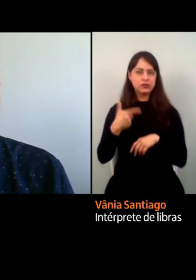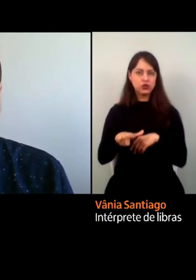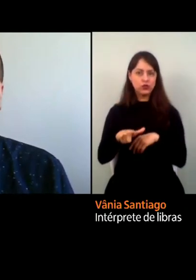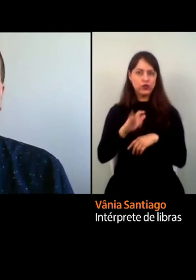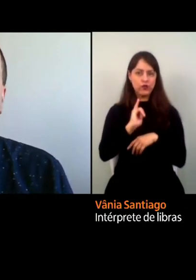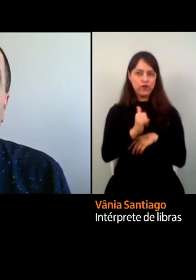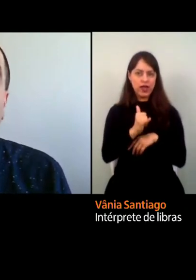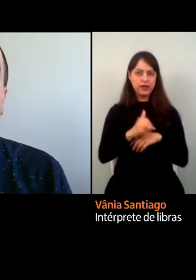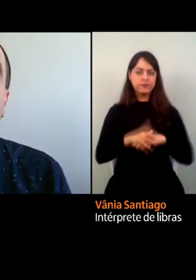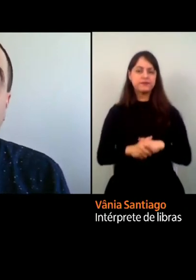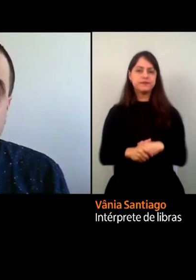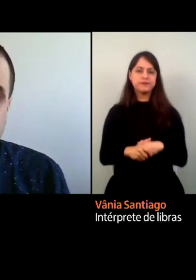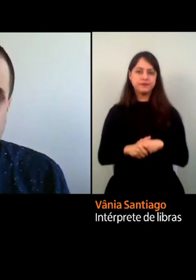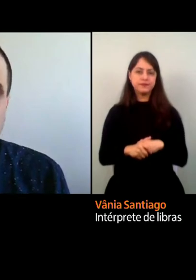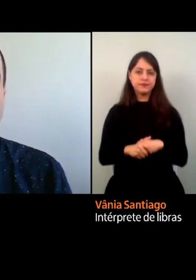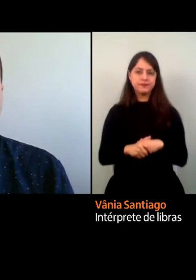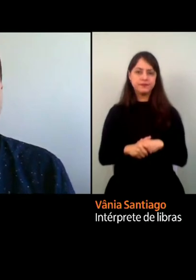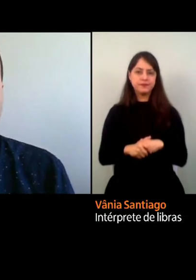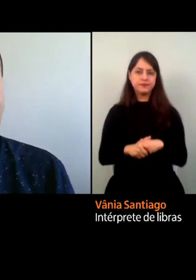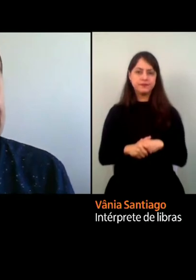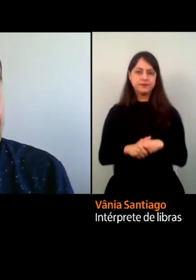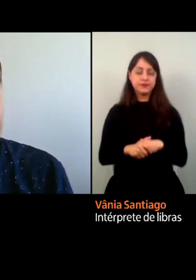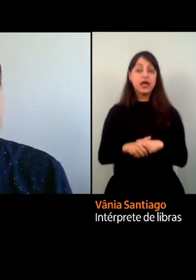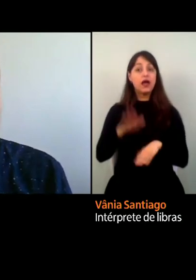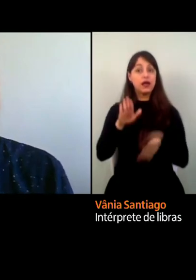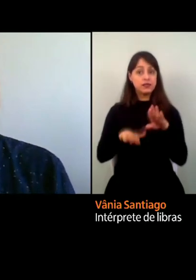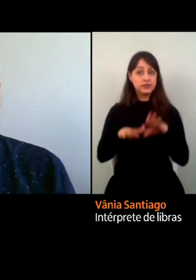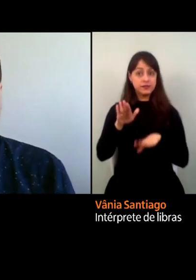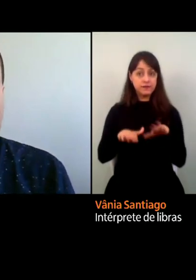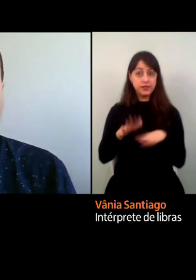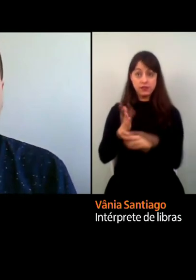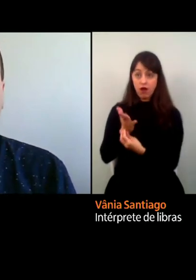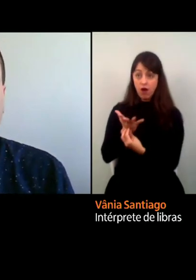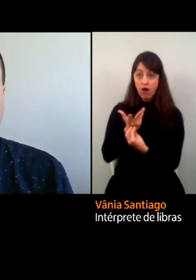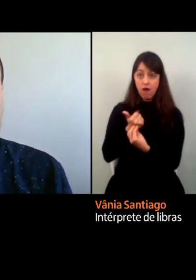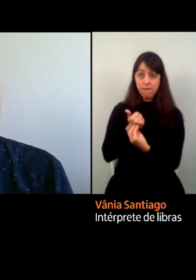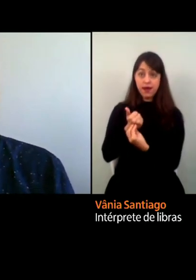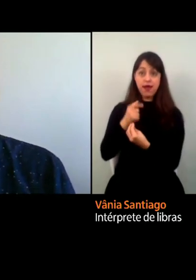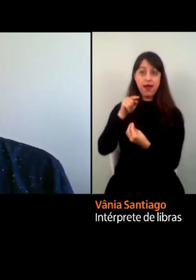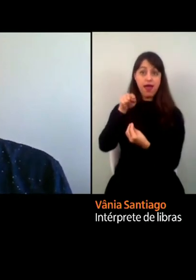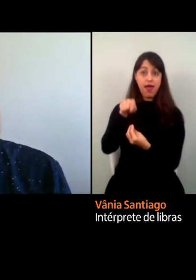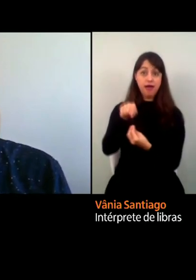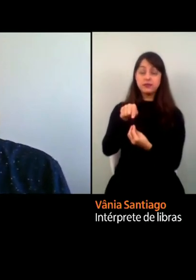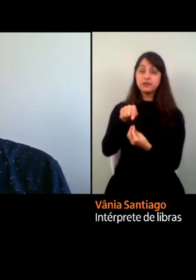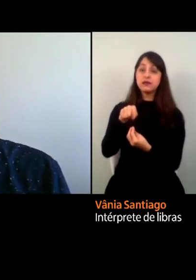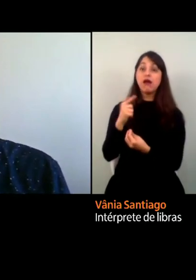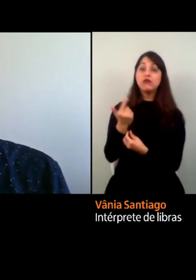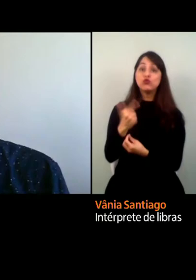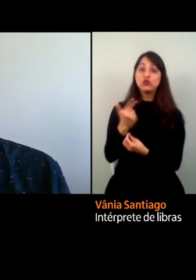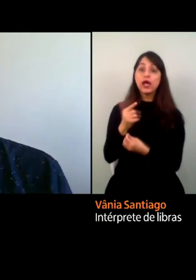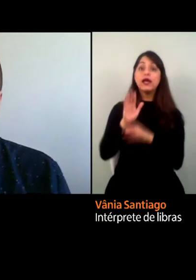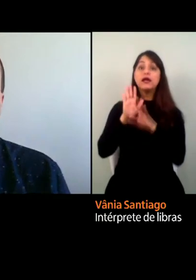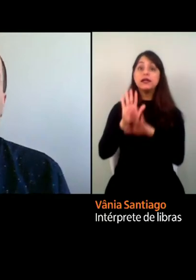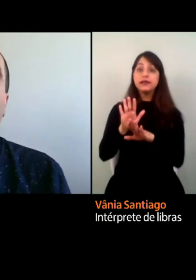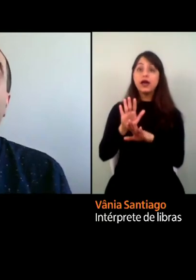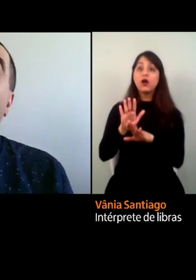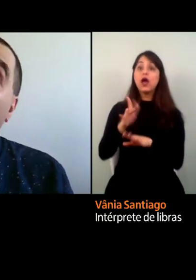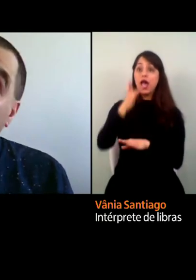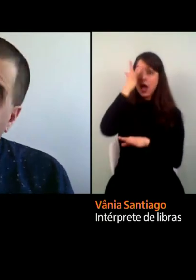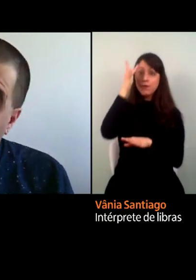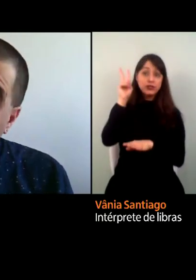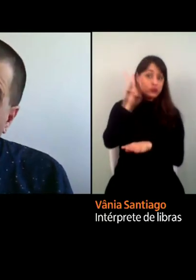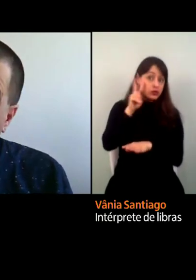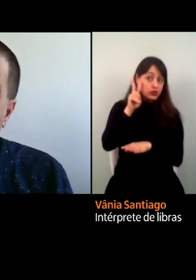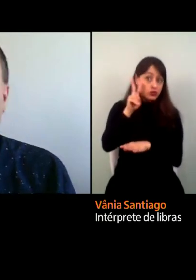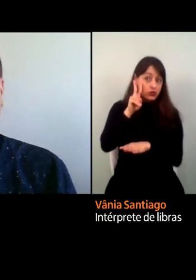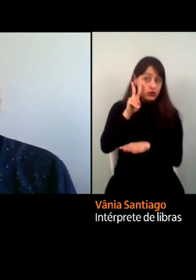obras podem não existir, e então é seu dever fazê-las.